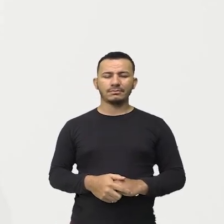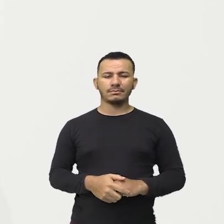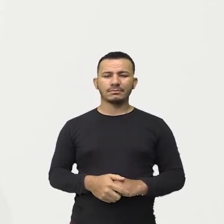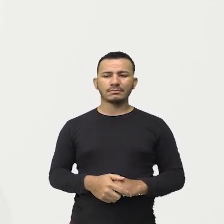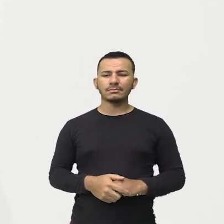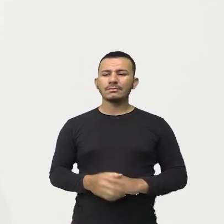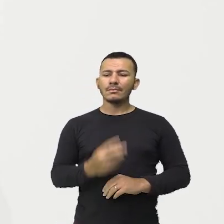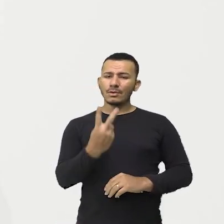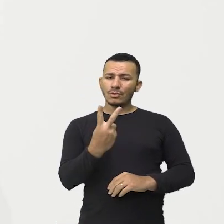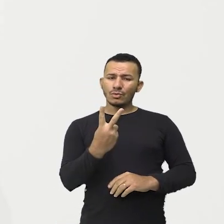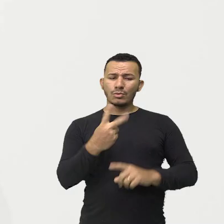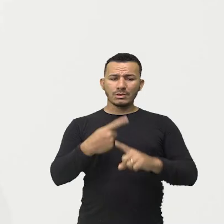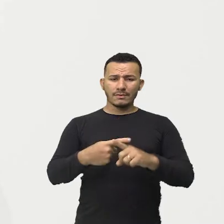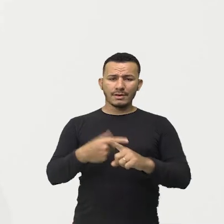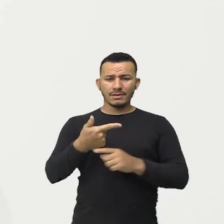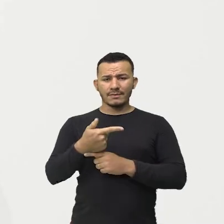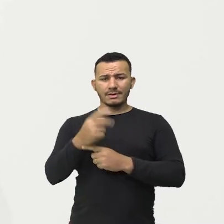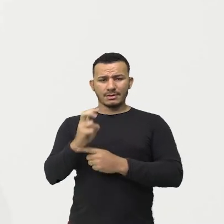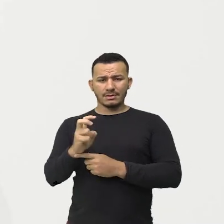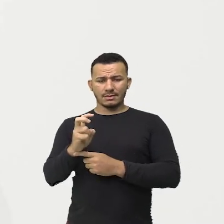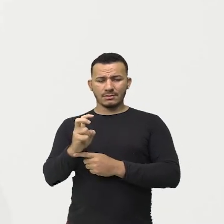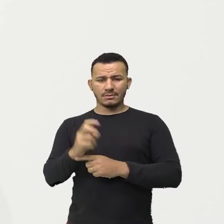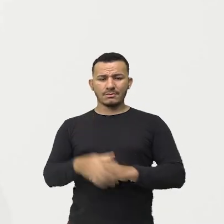lá. 2 vezes 25,